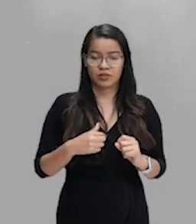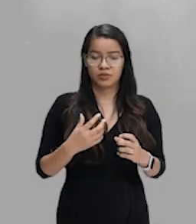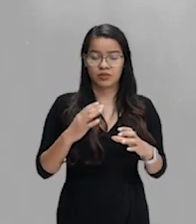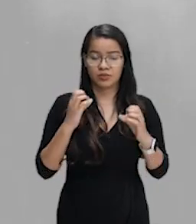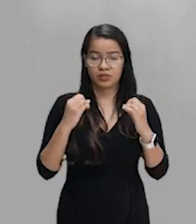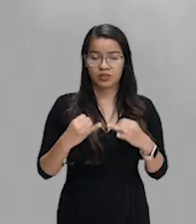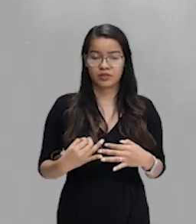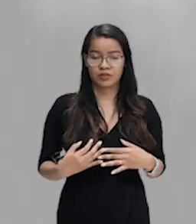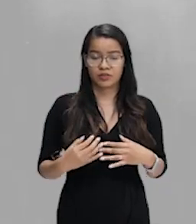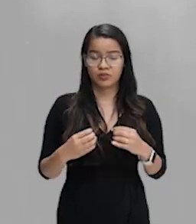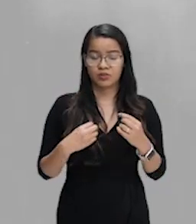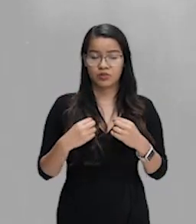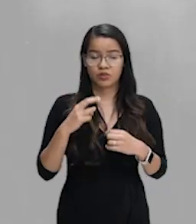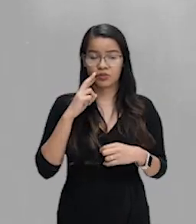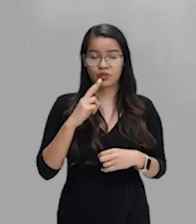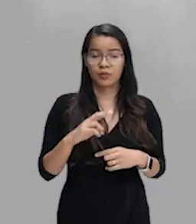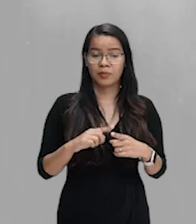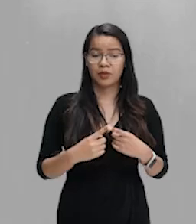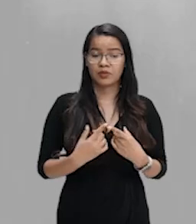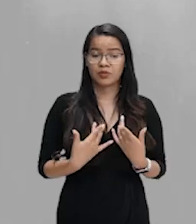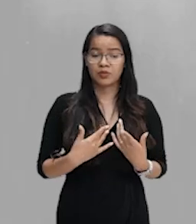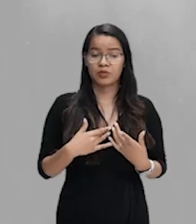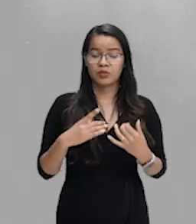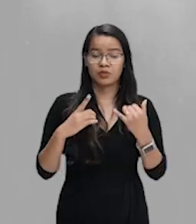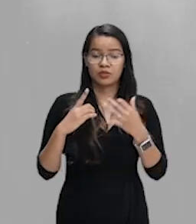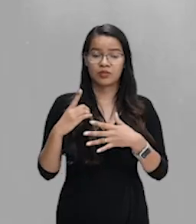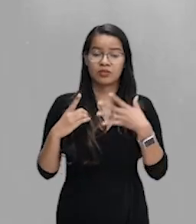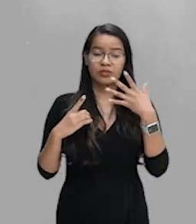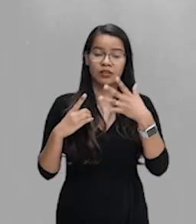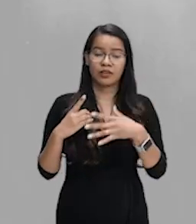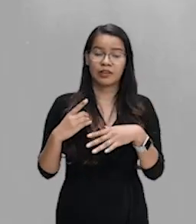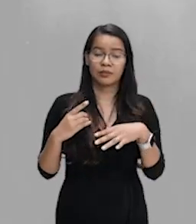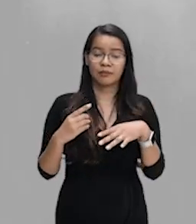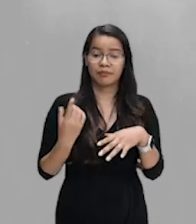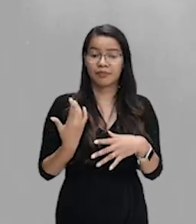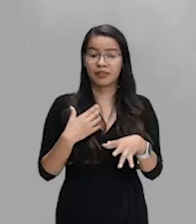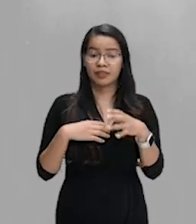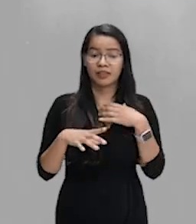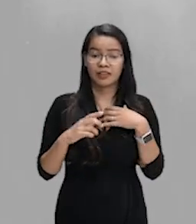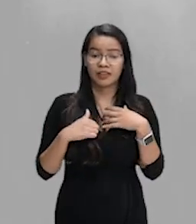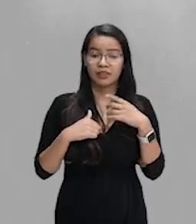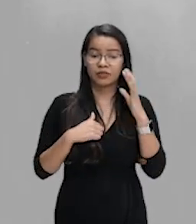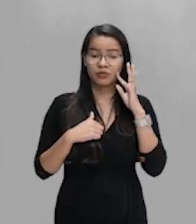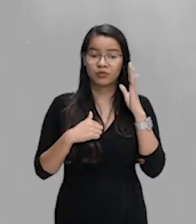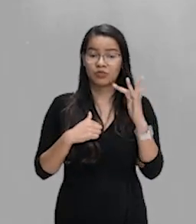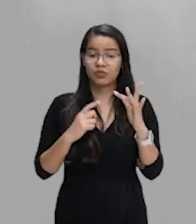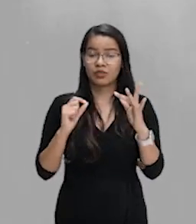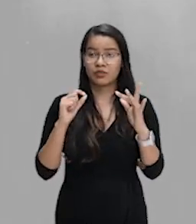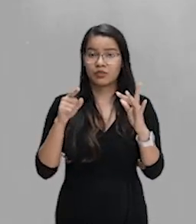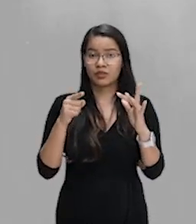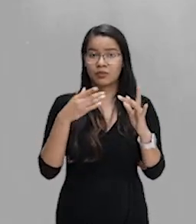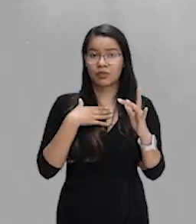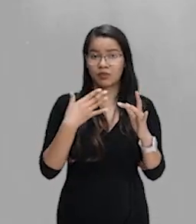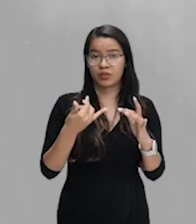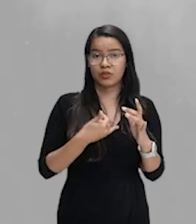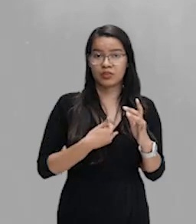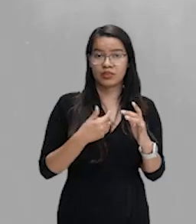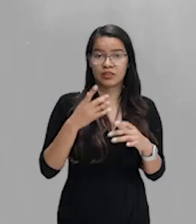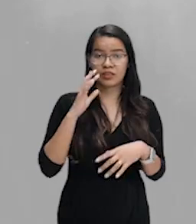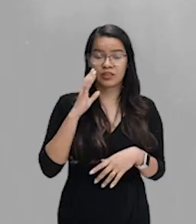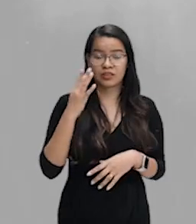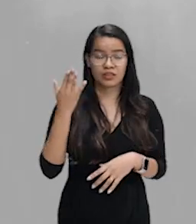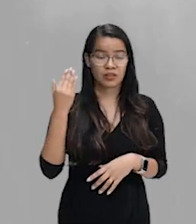aqui. Mas na hora que eu descrevo, a impressão que eu tenho é que eu estou descrevendo um sonho que você me contou na semana passada.